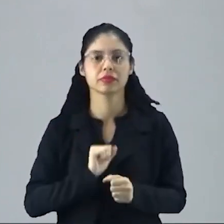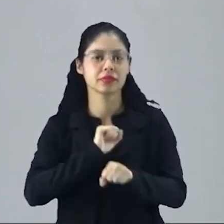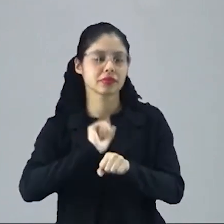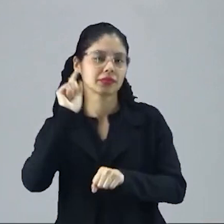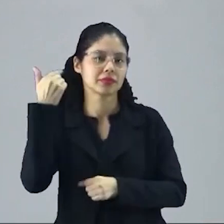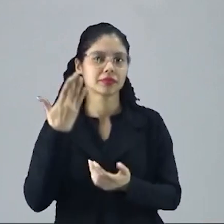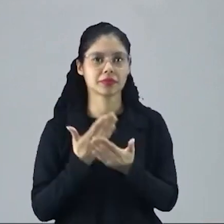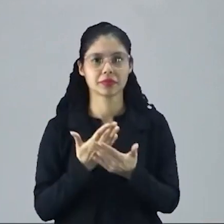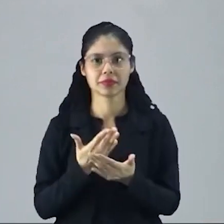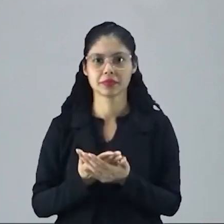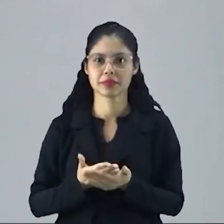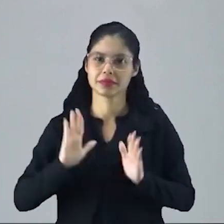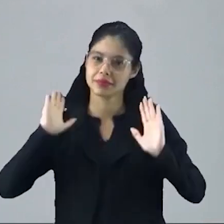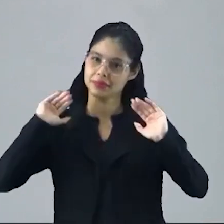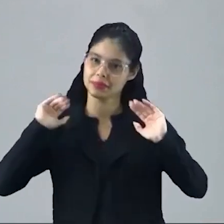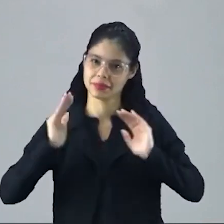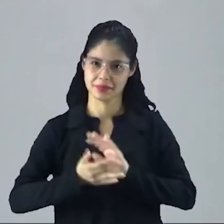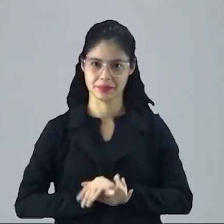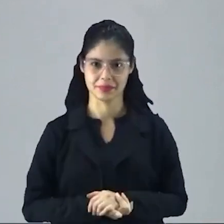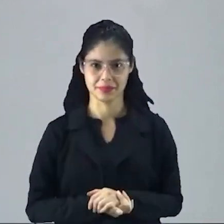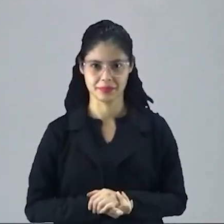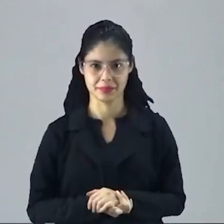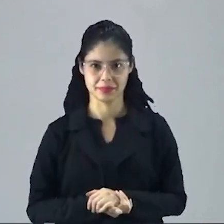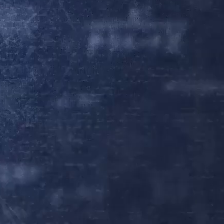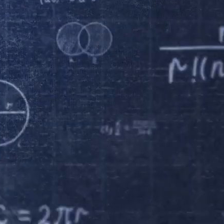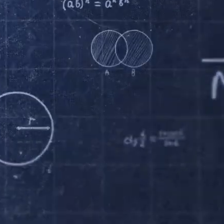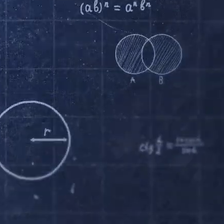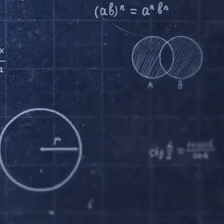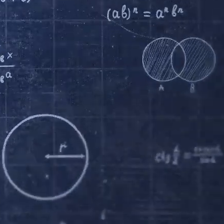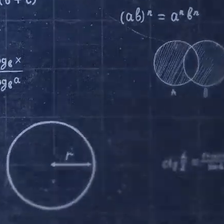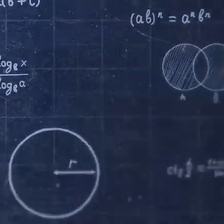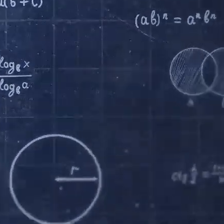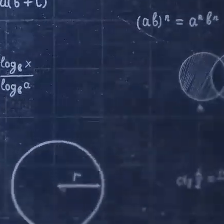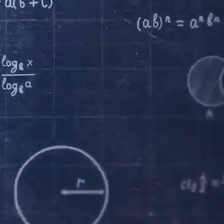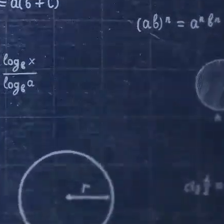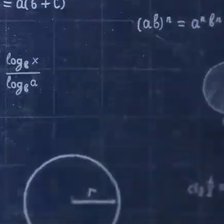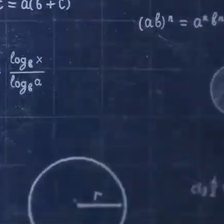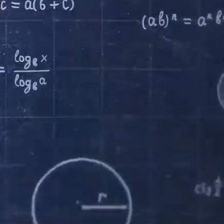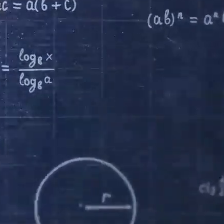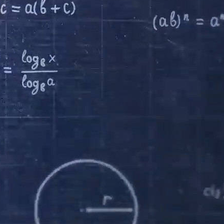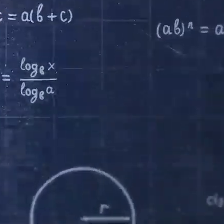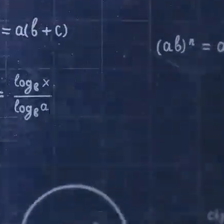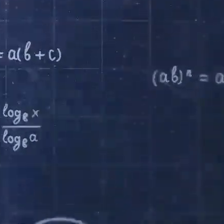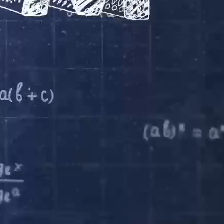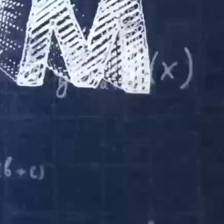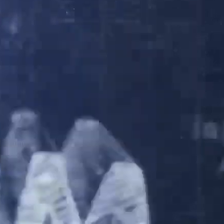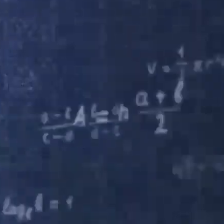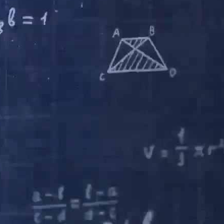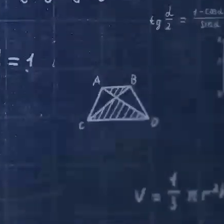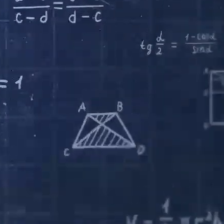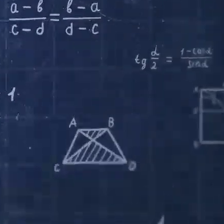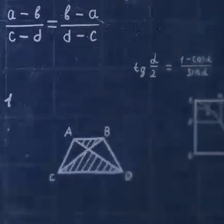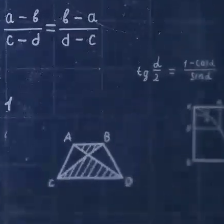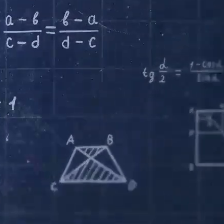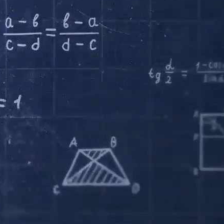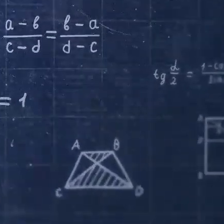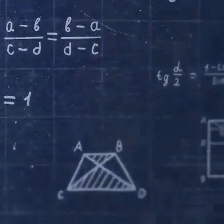eu te espero na próxima aula. Até lá!